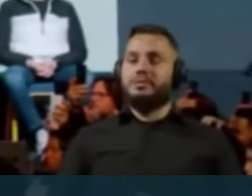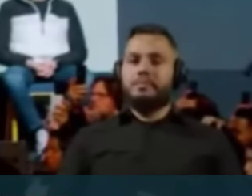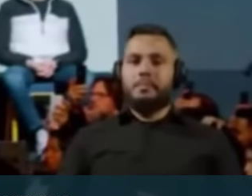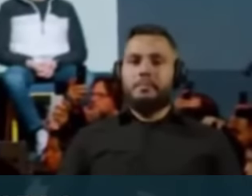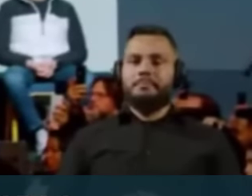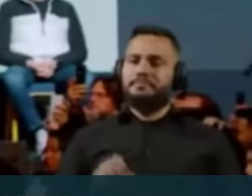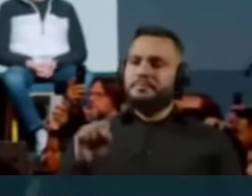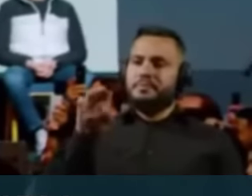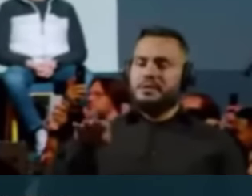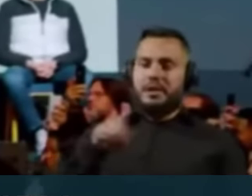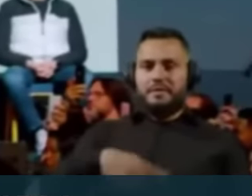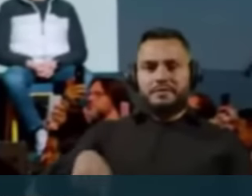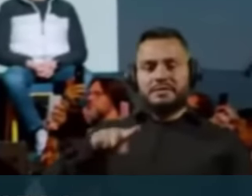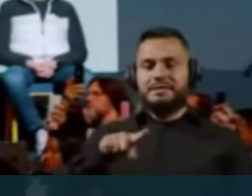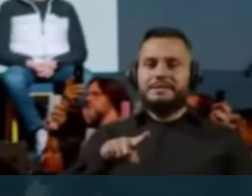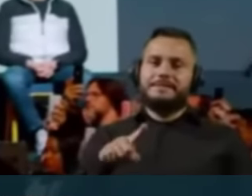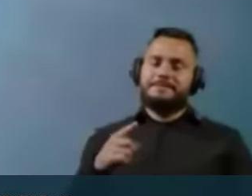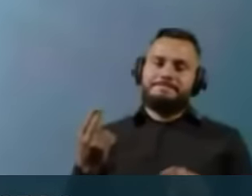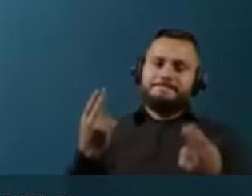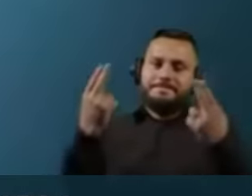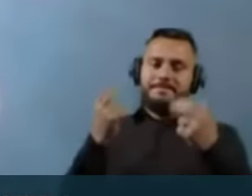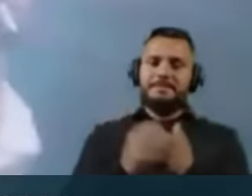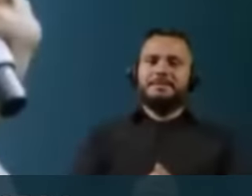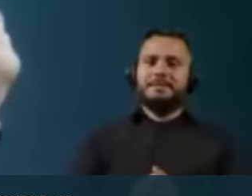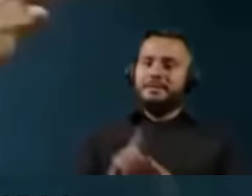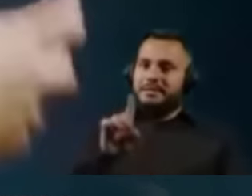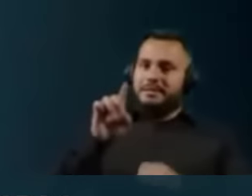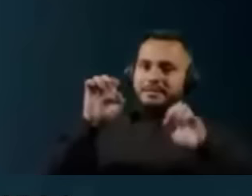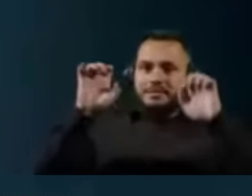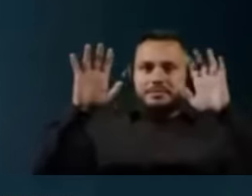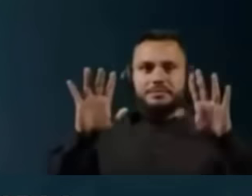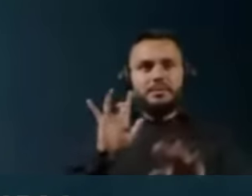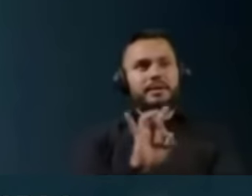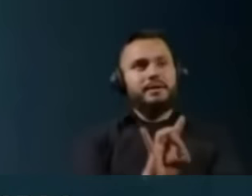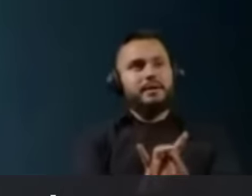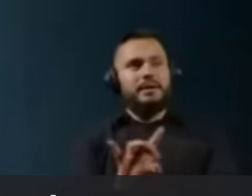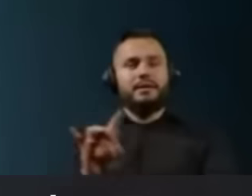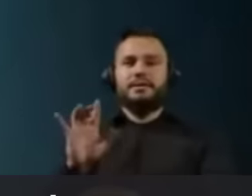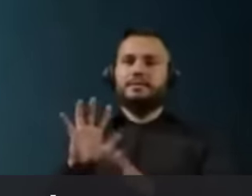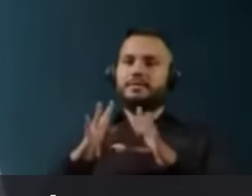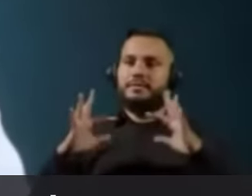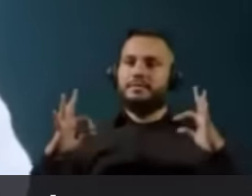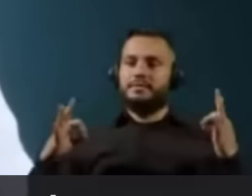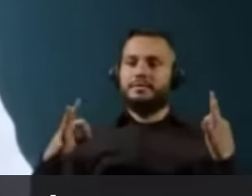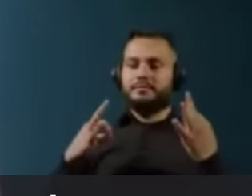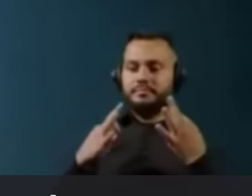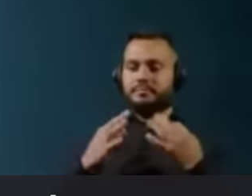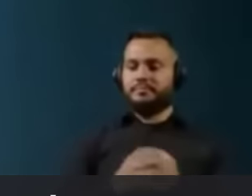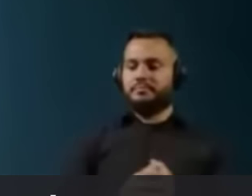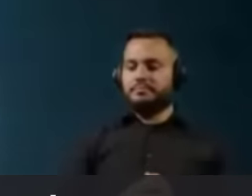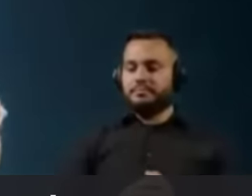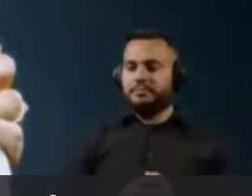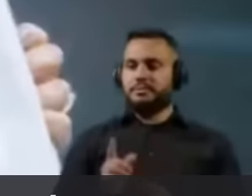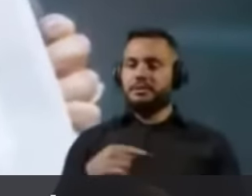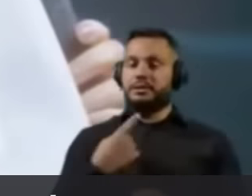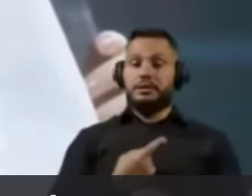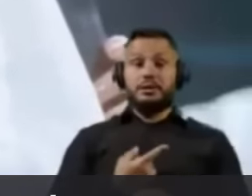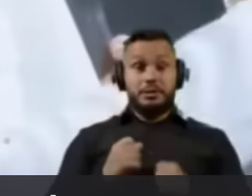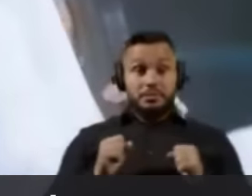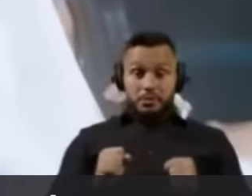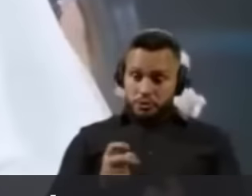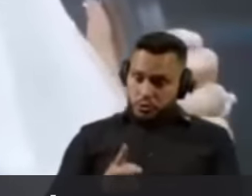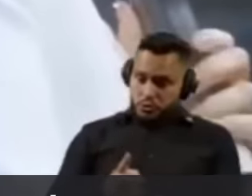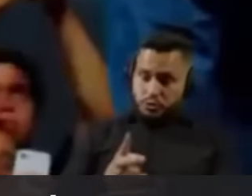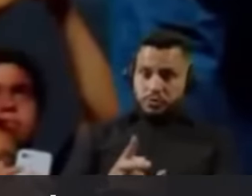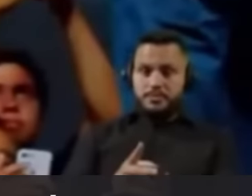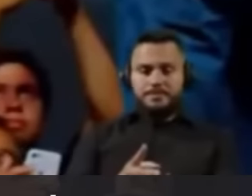disso seria possível. Que Deus venha abençoar aqui cada família representada e que possamos continuar